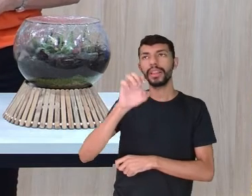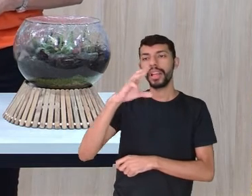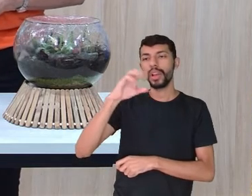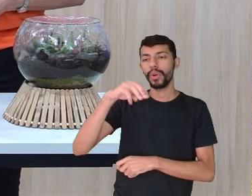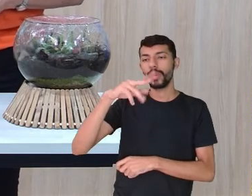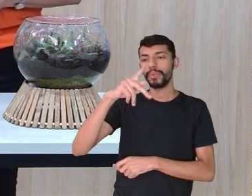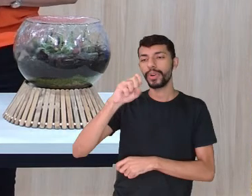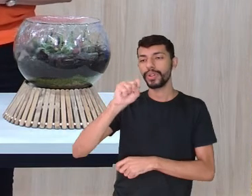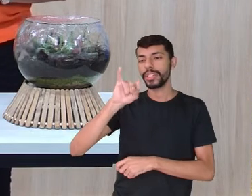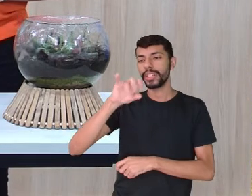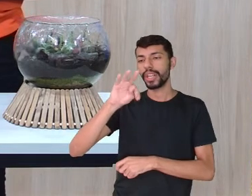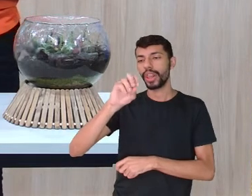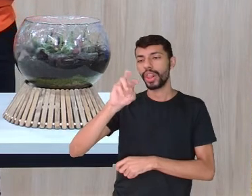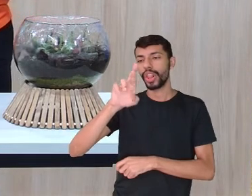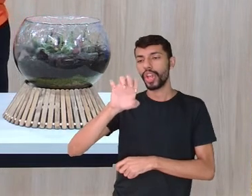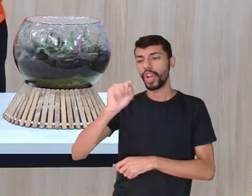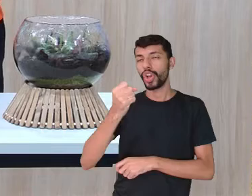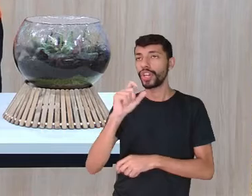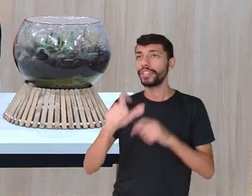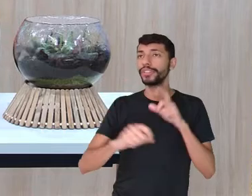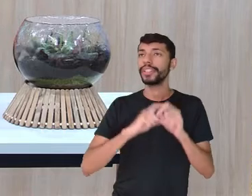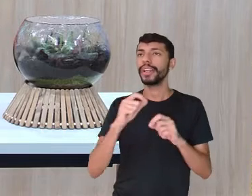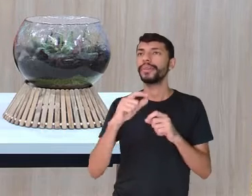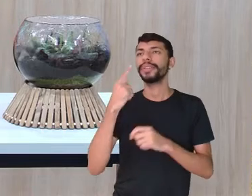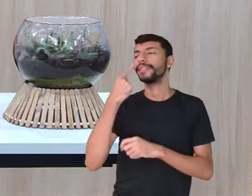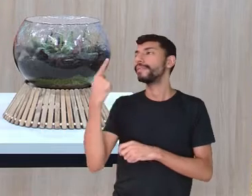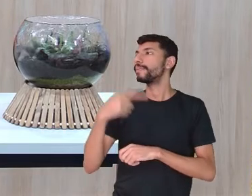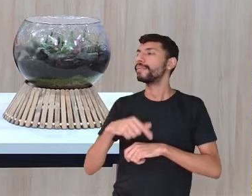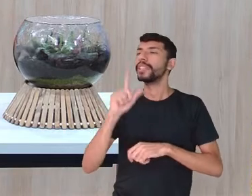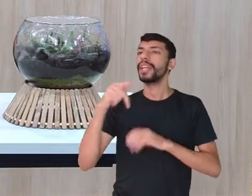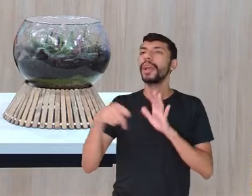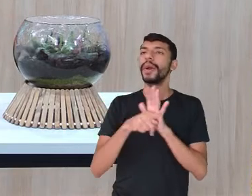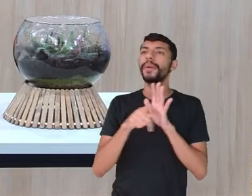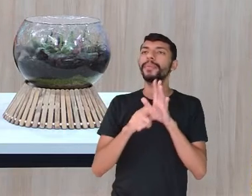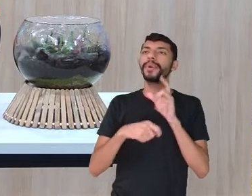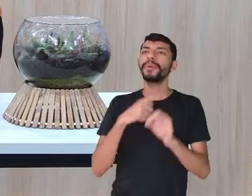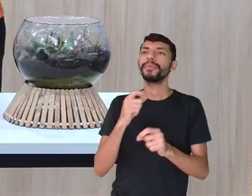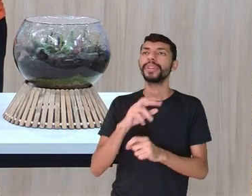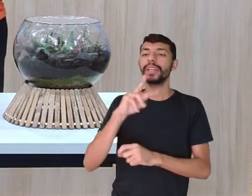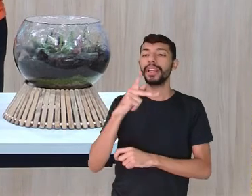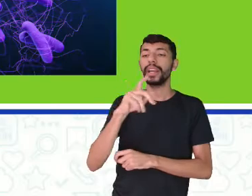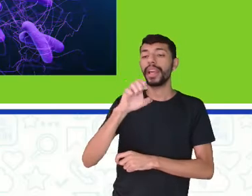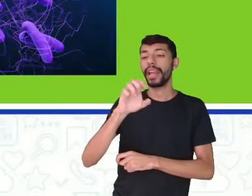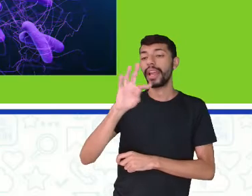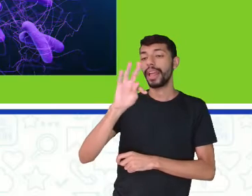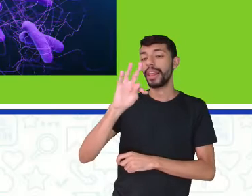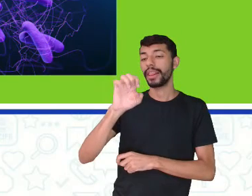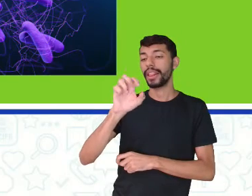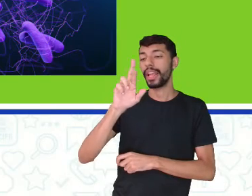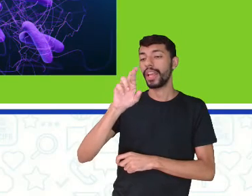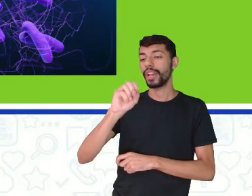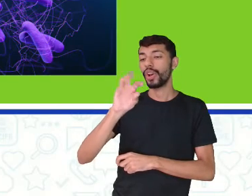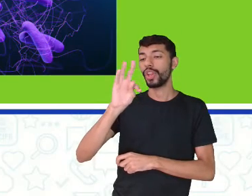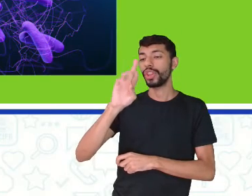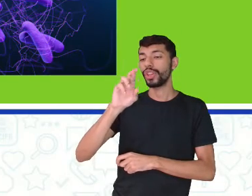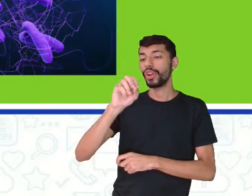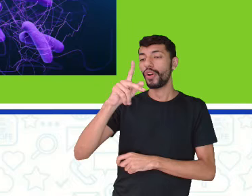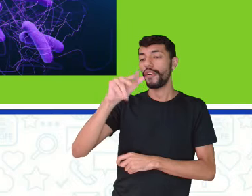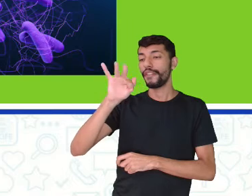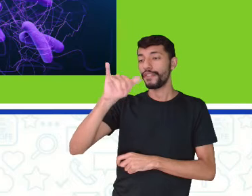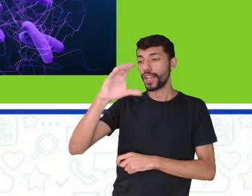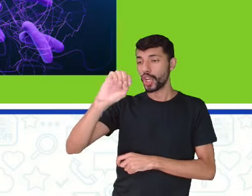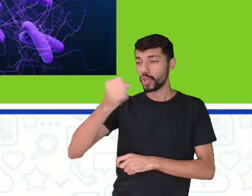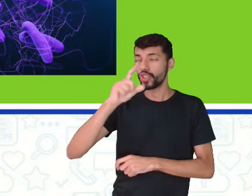decompositores. Mas o que é que são seres decompositores? São seres heterotróficos, eles atuam principalmente